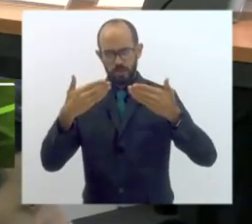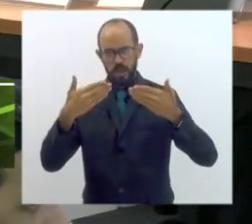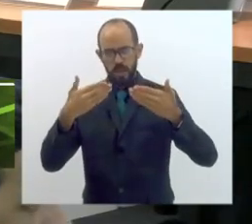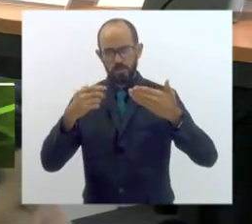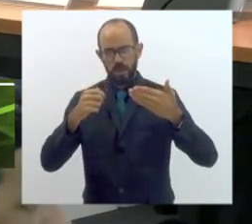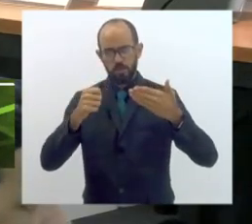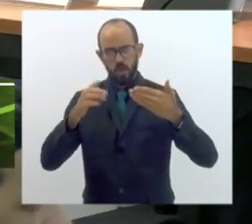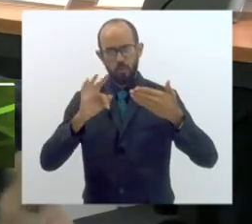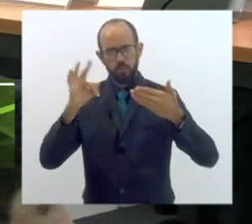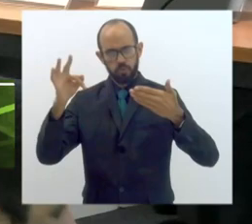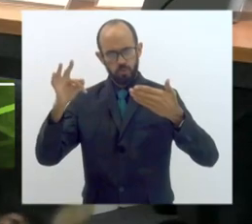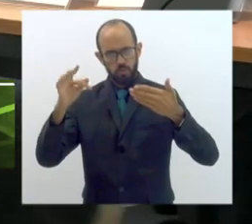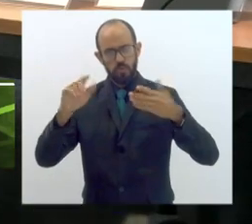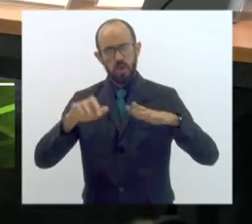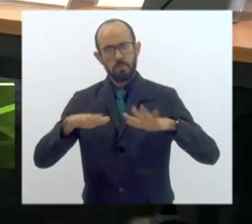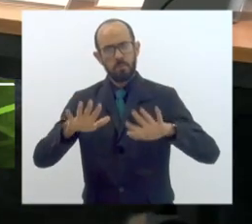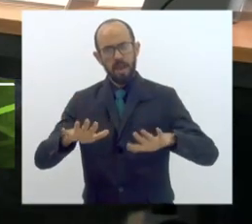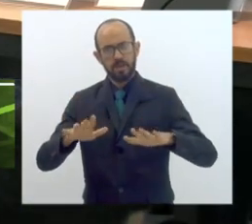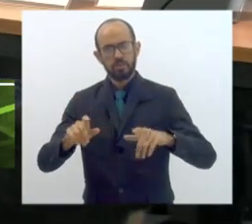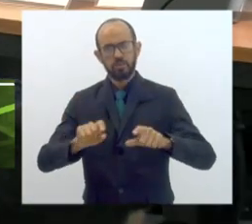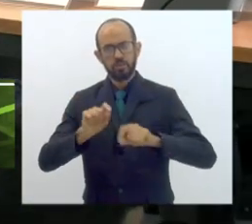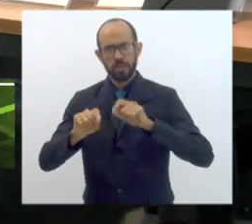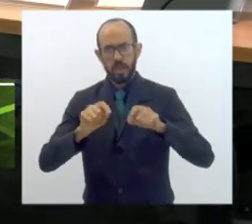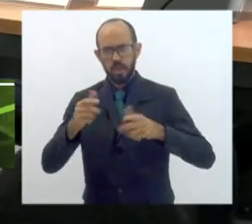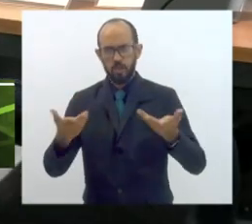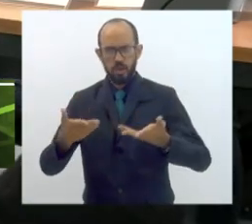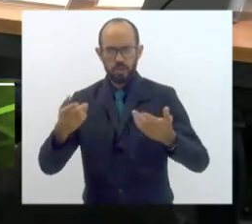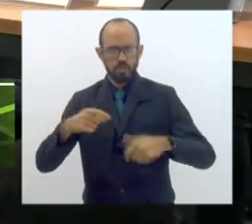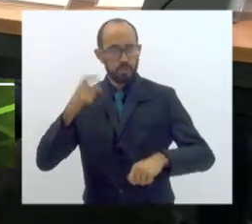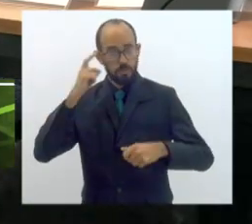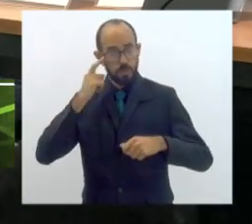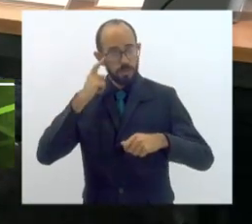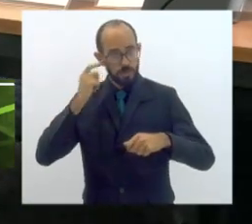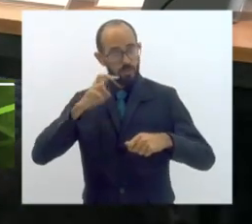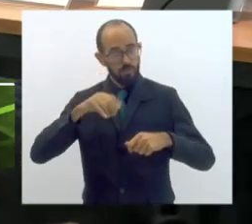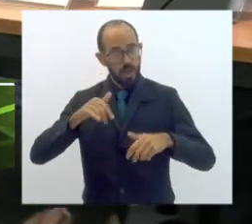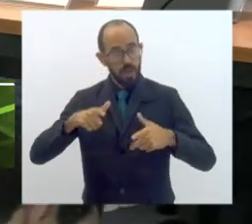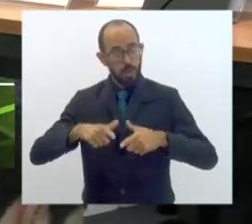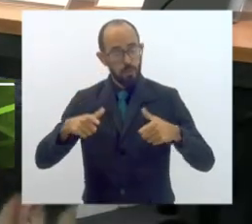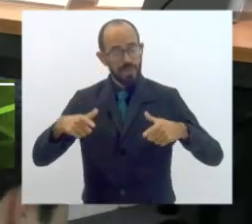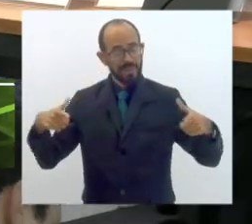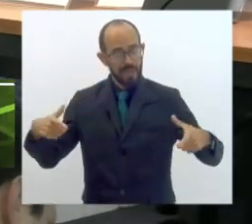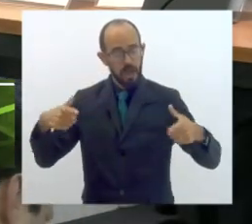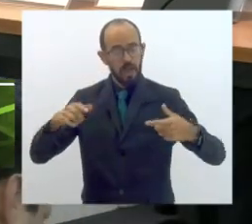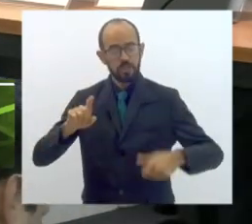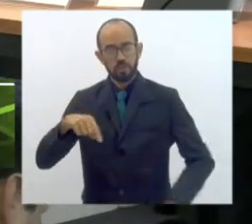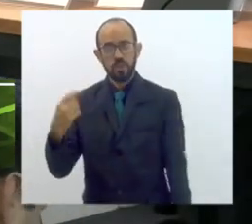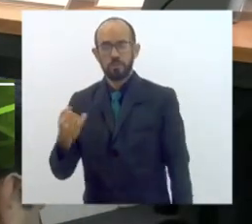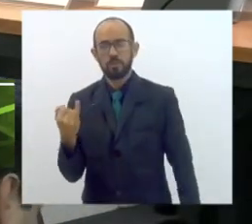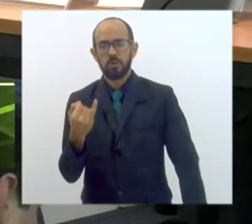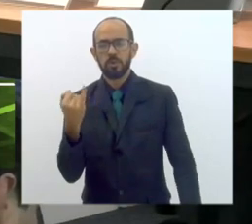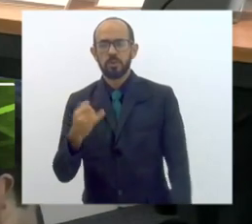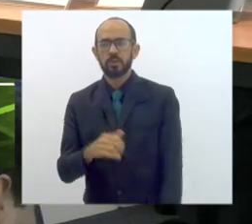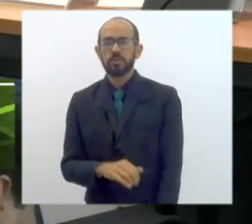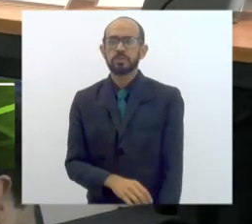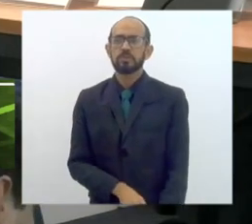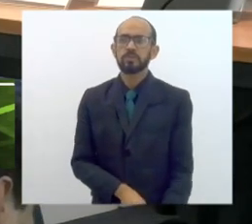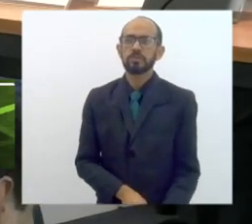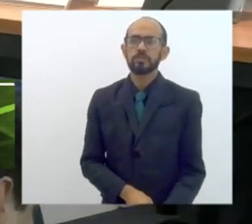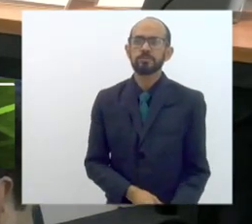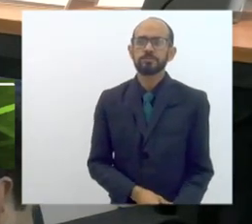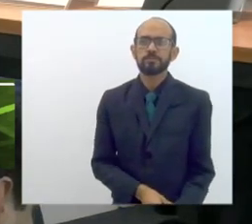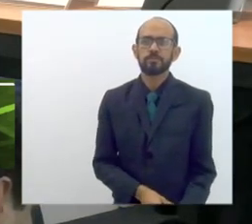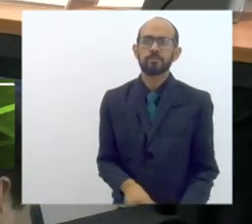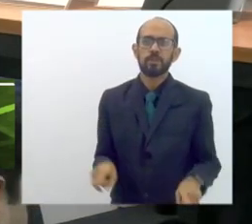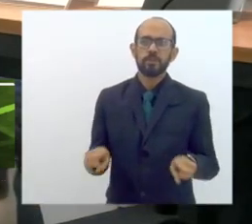Eu acredito que a tendência é que o consórcio cresça, ele tome um corpo fantástico, de suma importância que isso aconteça. E essa questão